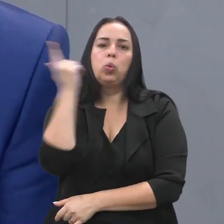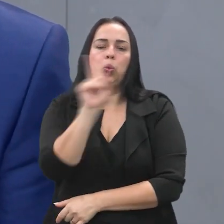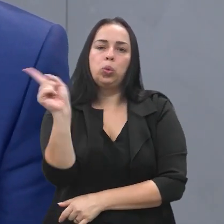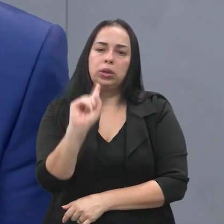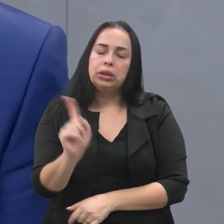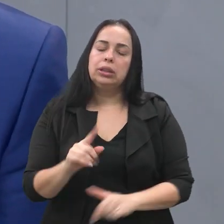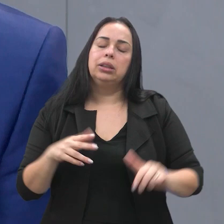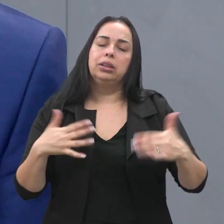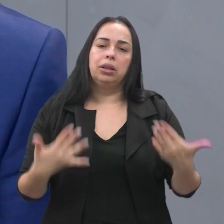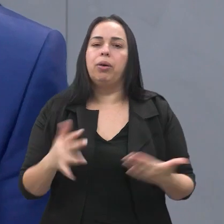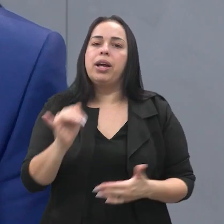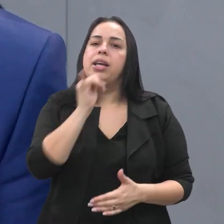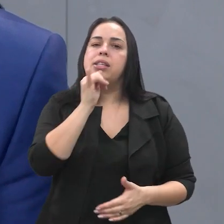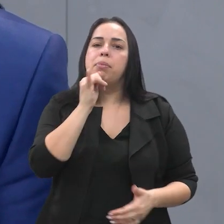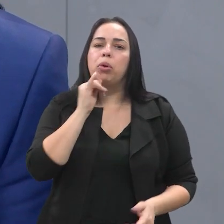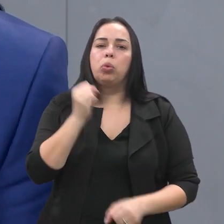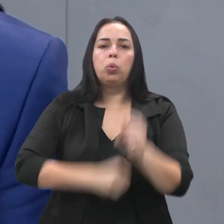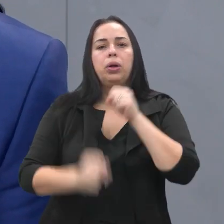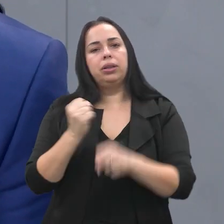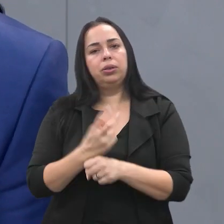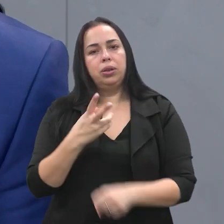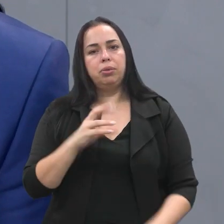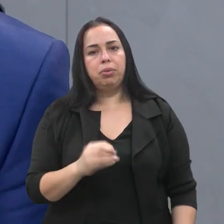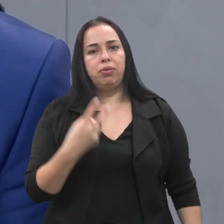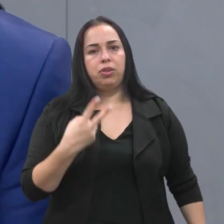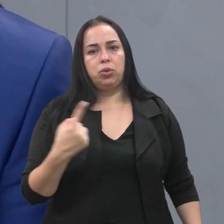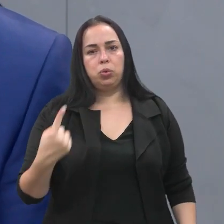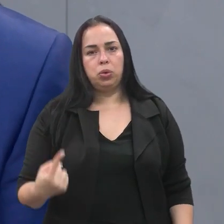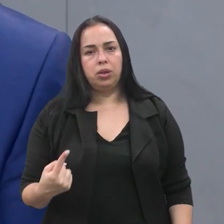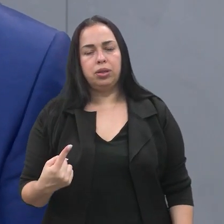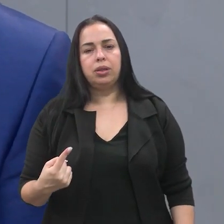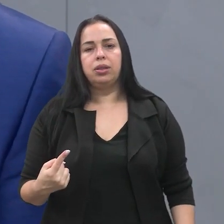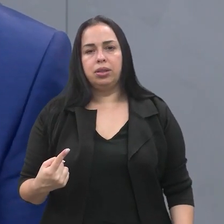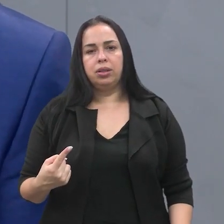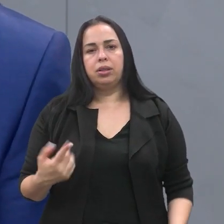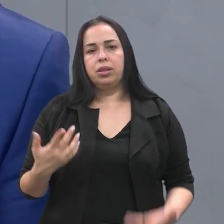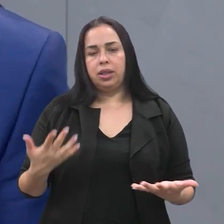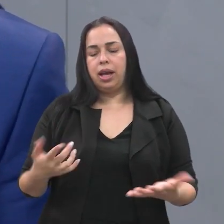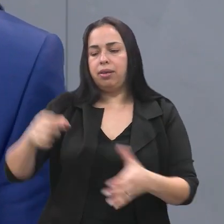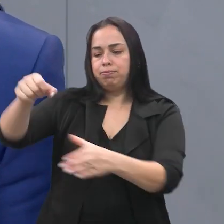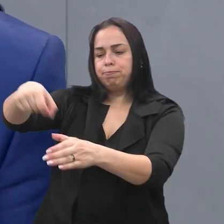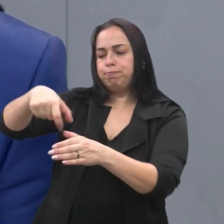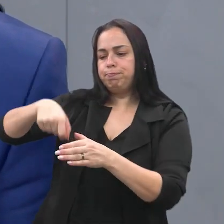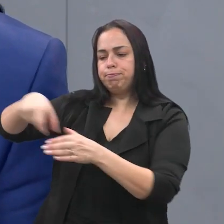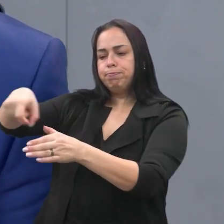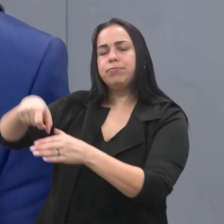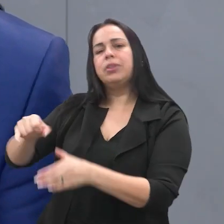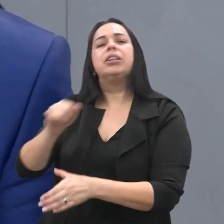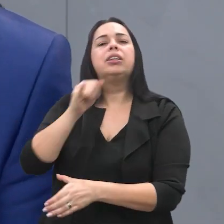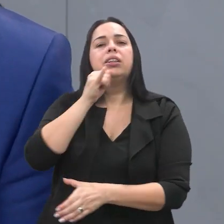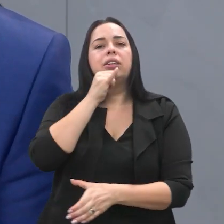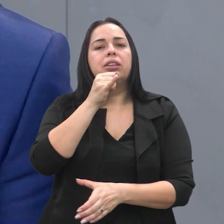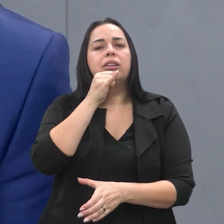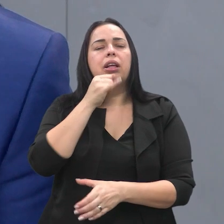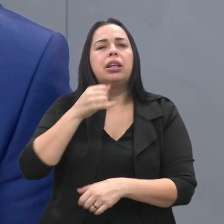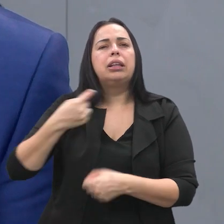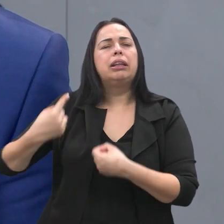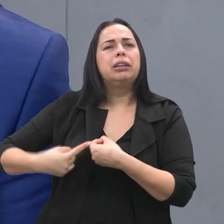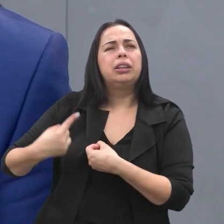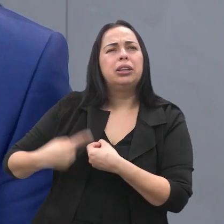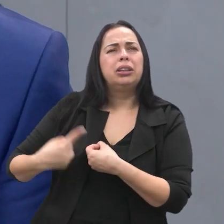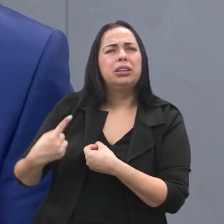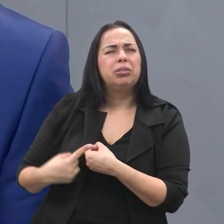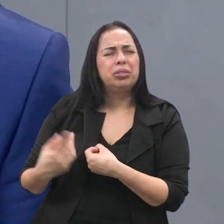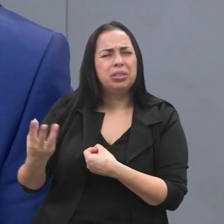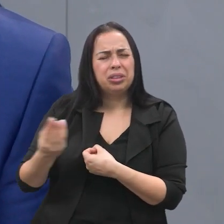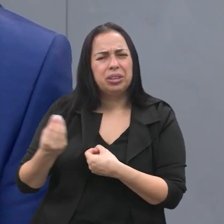tem o que aconteceu em 2021, né, que foi muito claro na produção do café, a gente pode citar o